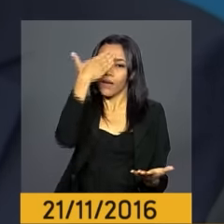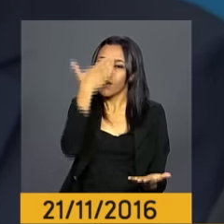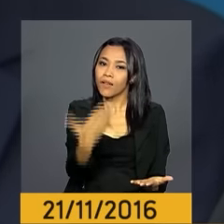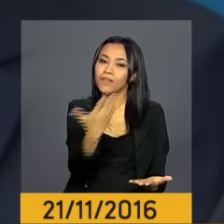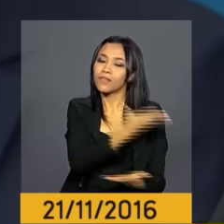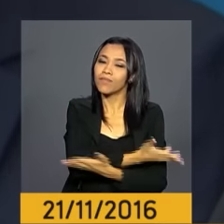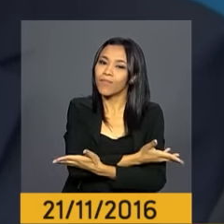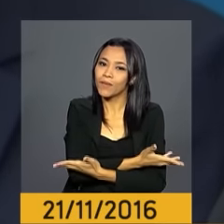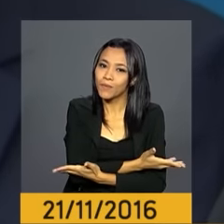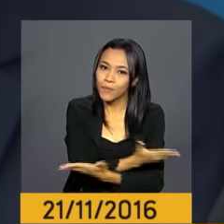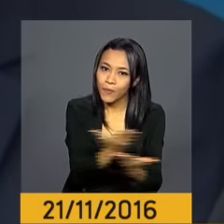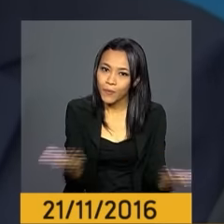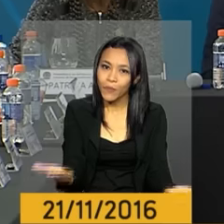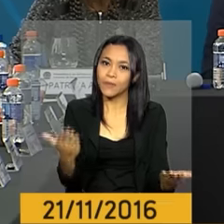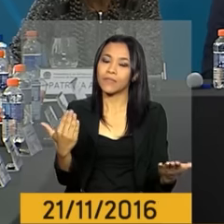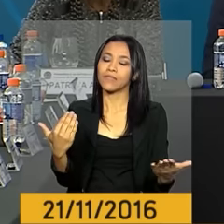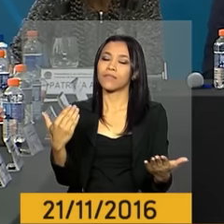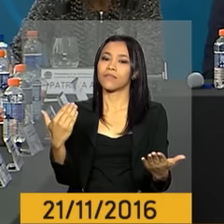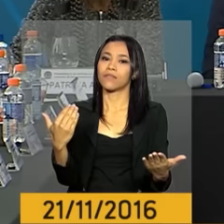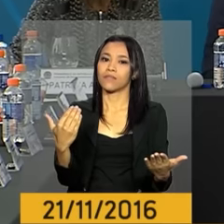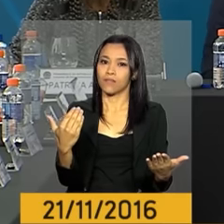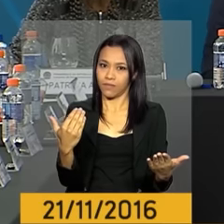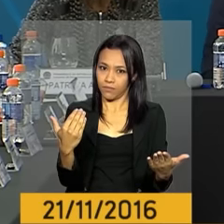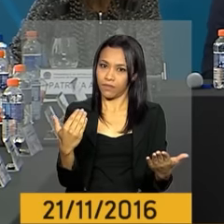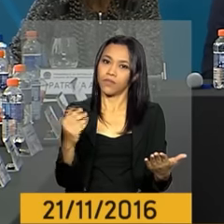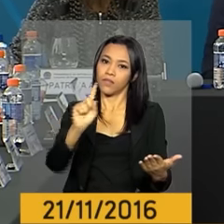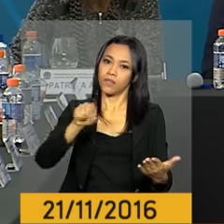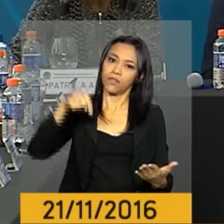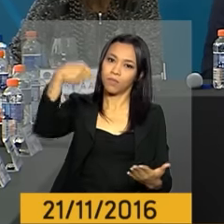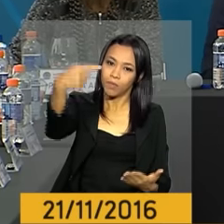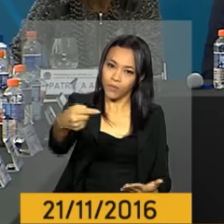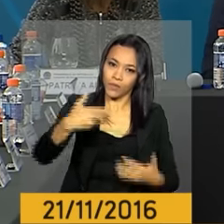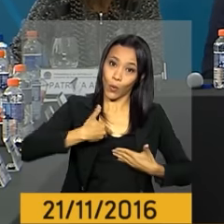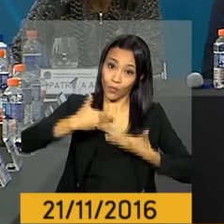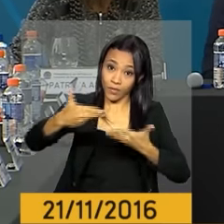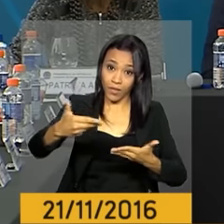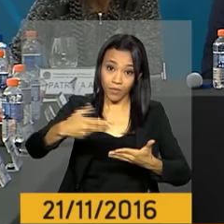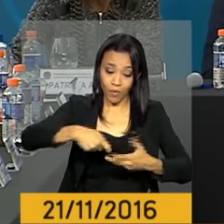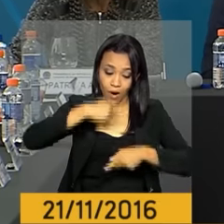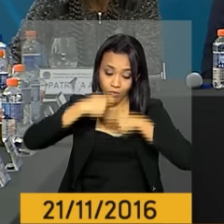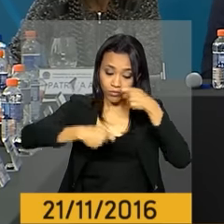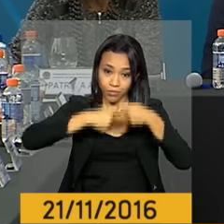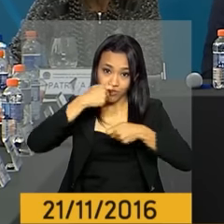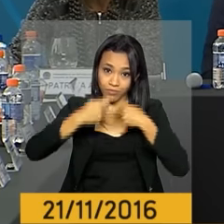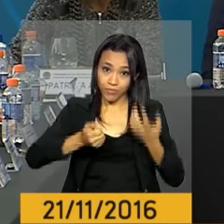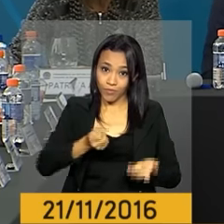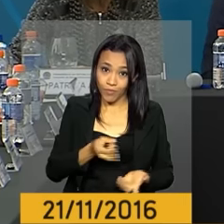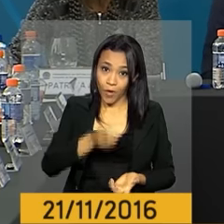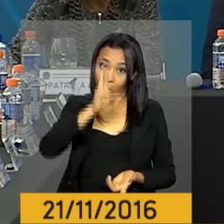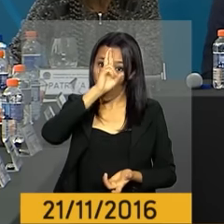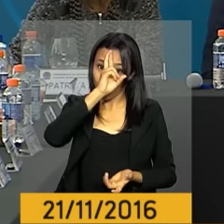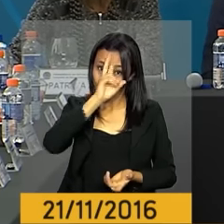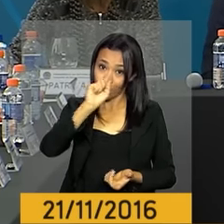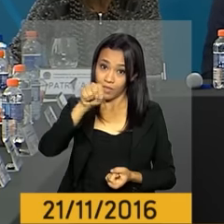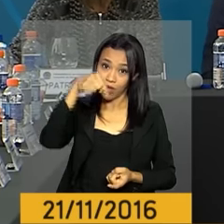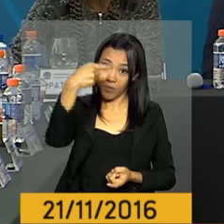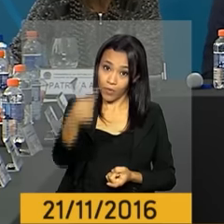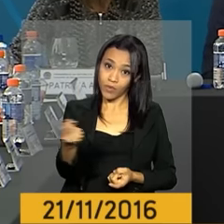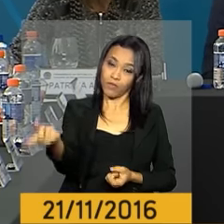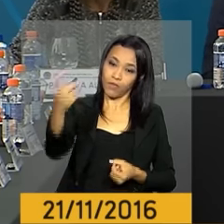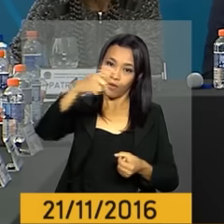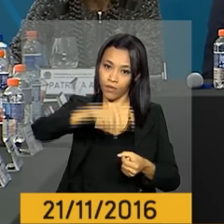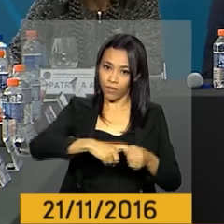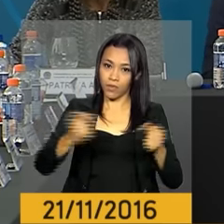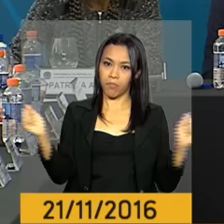muitíssimo a todos e até convidá-los agora para um almoço, né, final, e logo depois do almoço os senhores